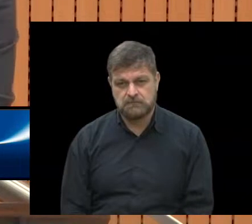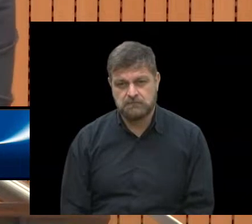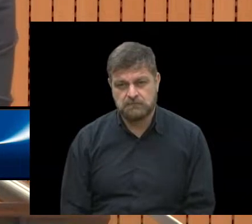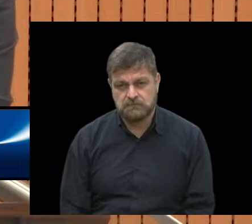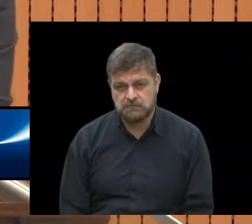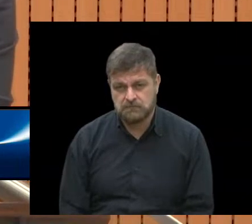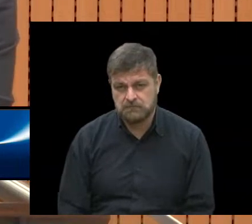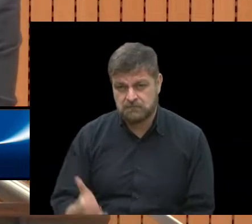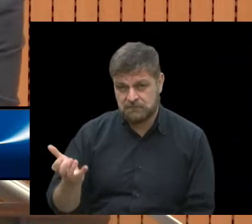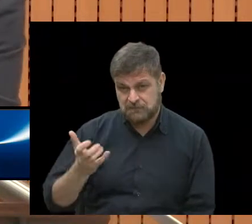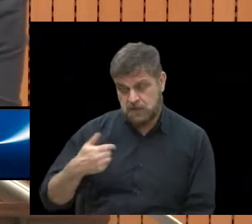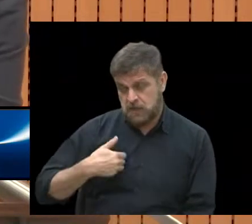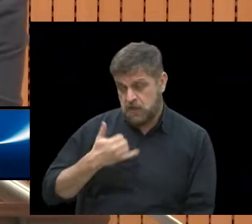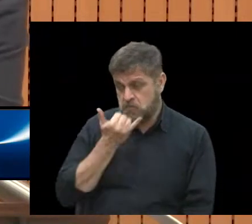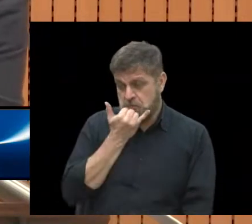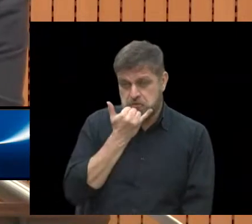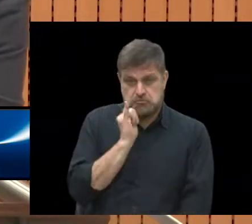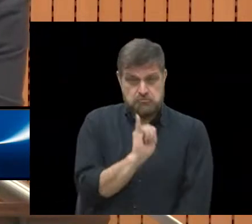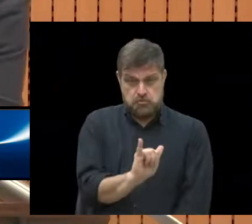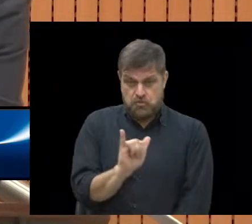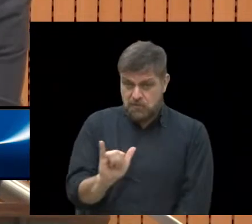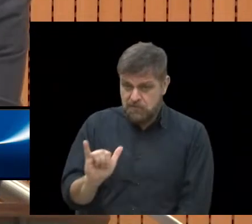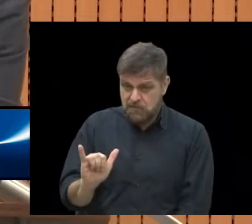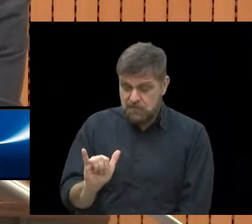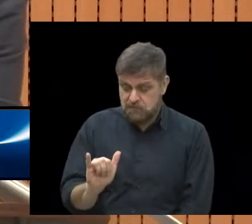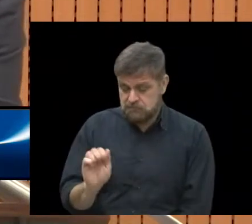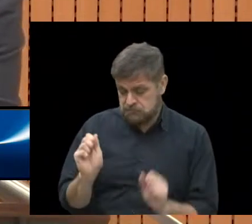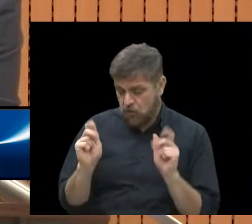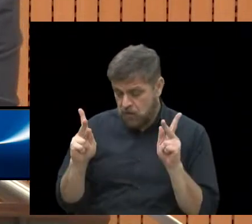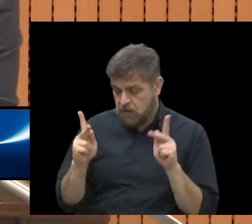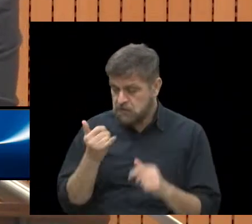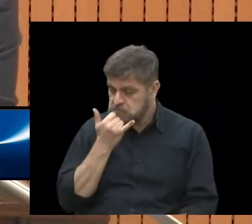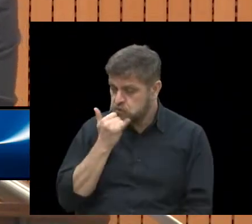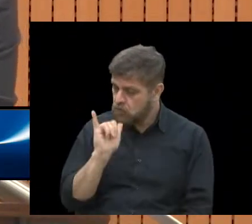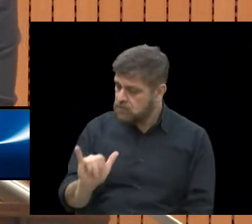Vocês querem desculpa? Desculpa. Desculpa.